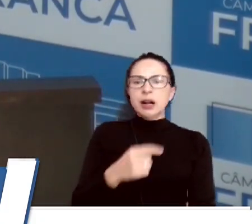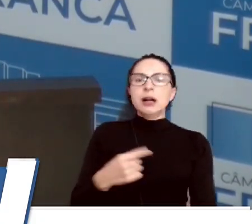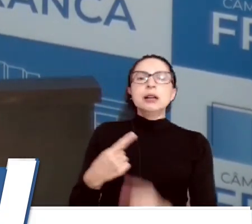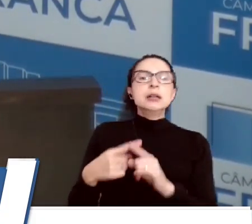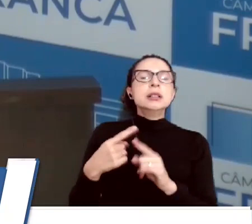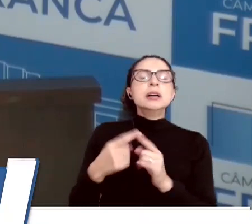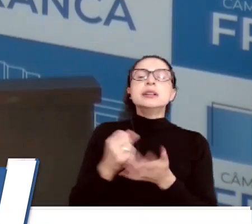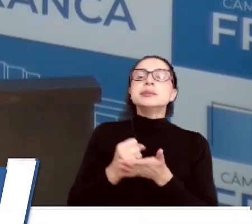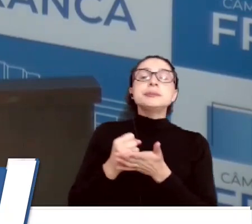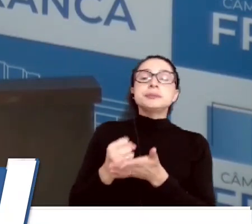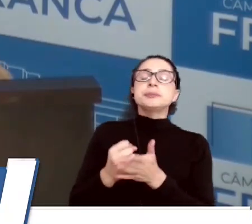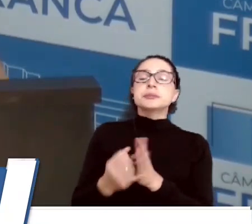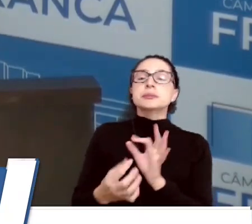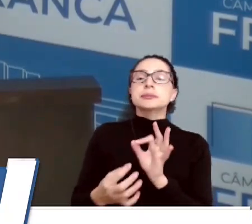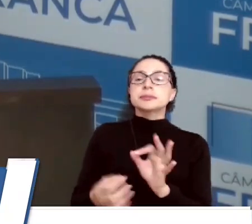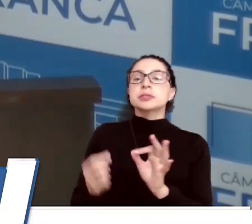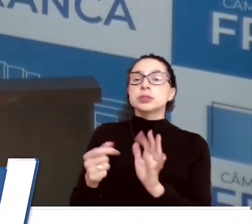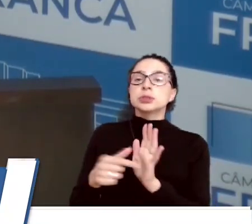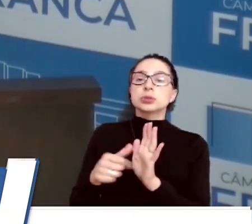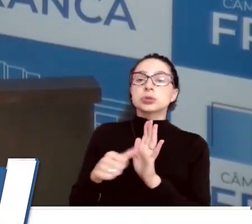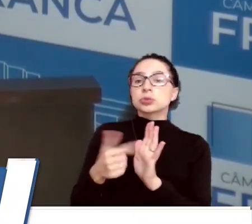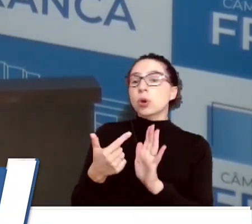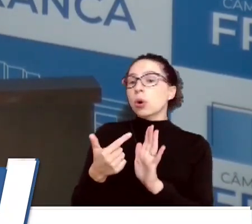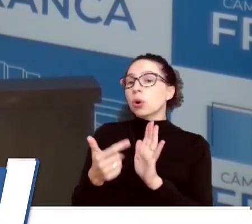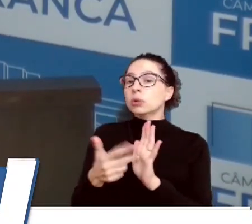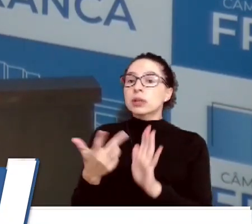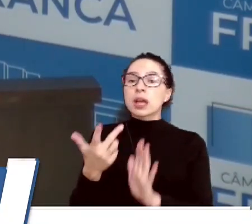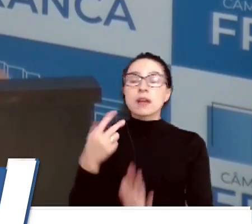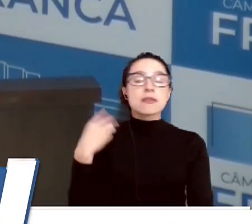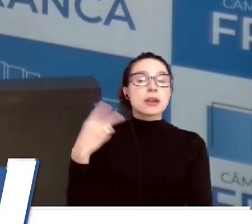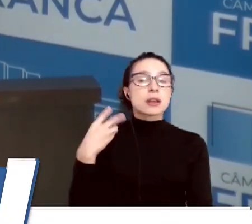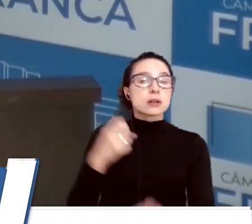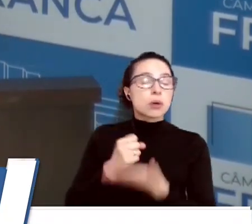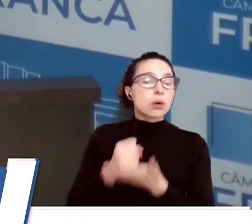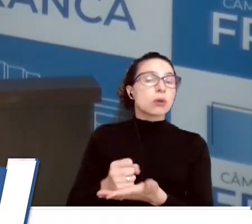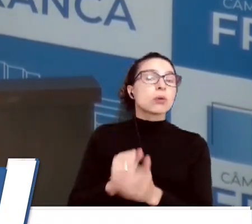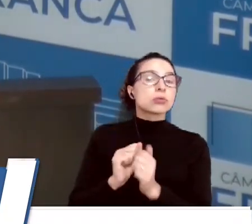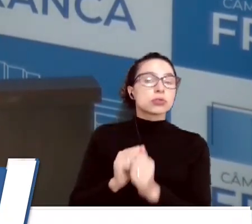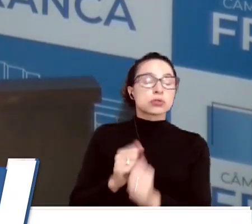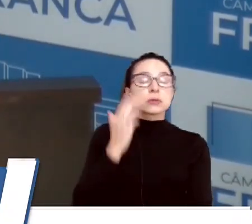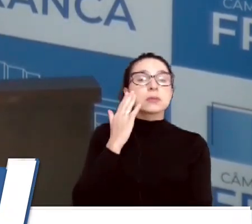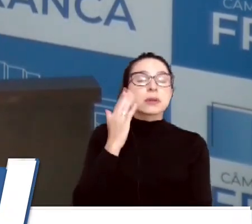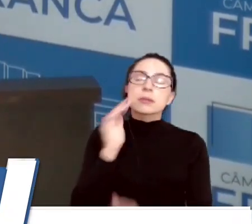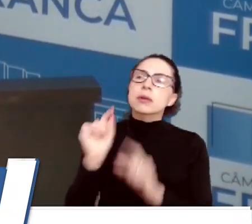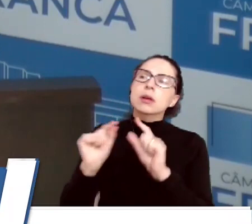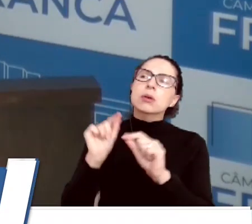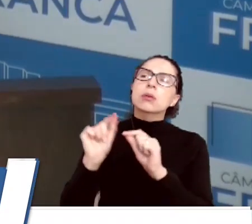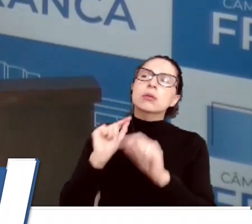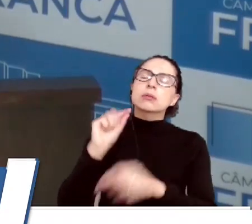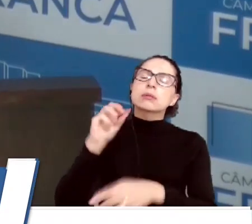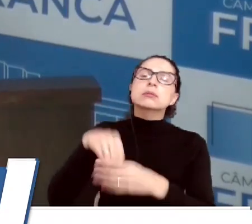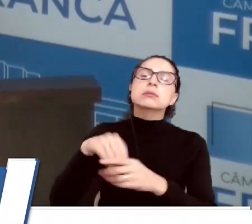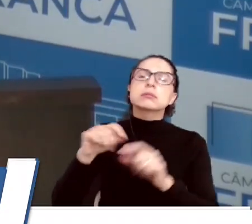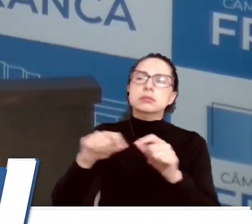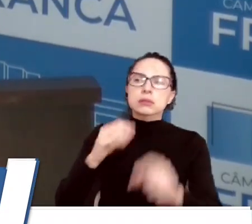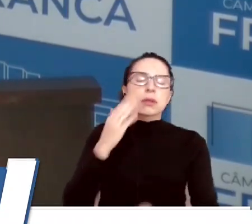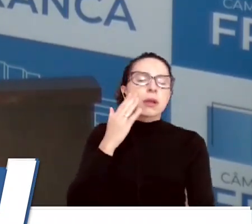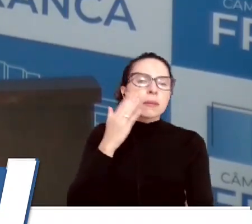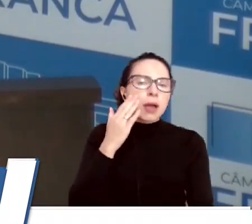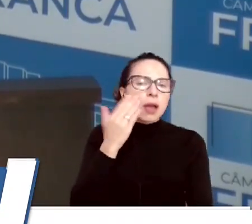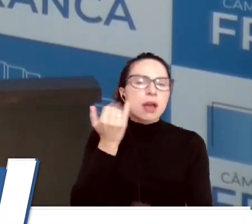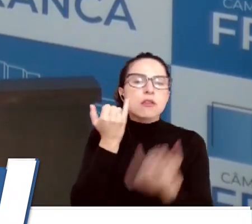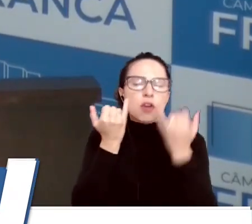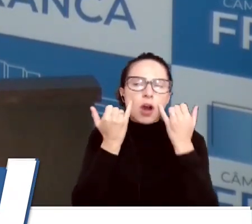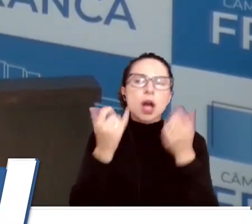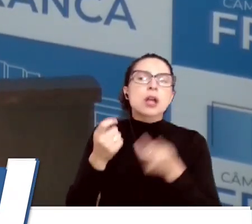levou 2 ou 3 dos nossos vereadores? Para saber o que é que está se passando, para saber o que é que está sendo